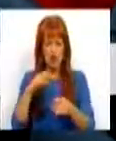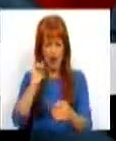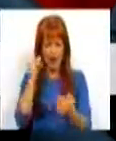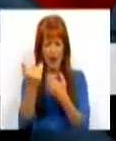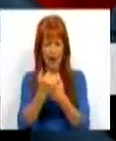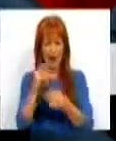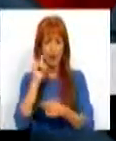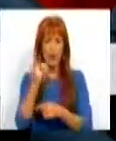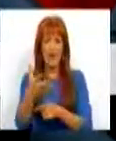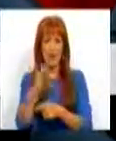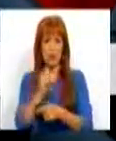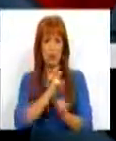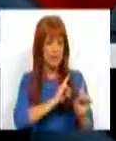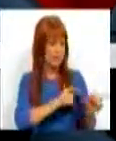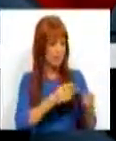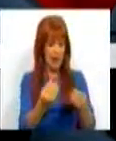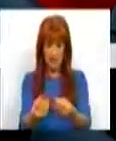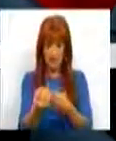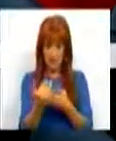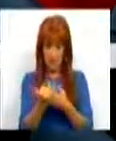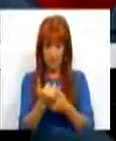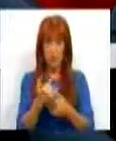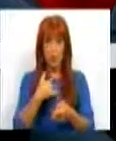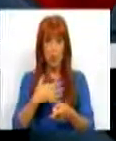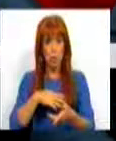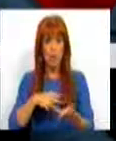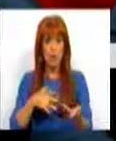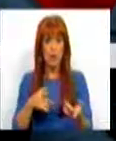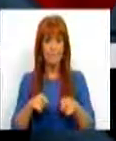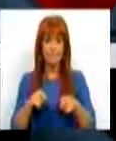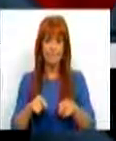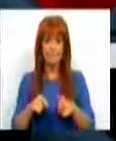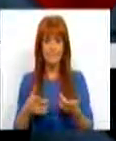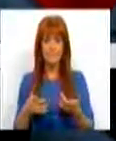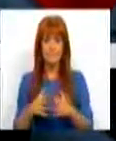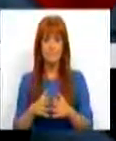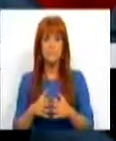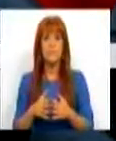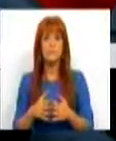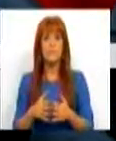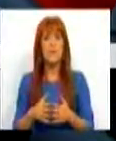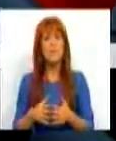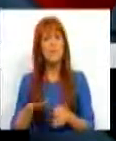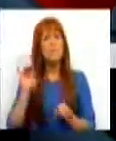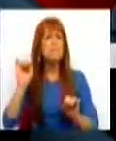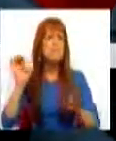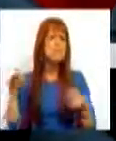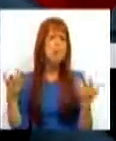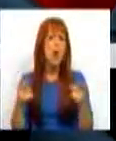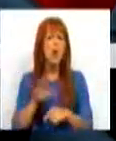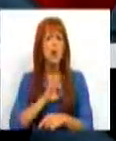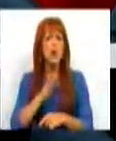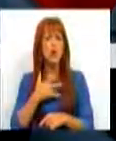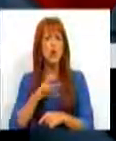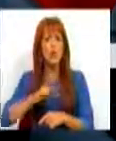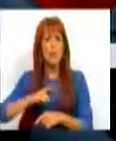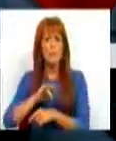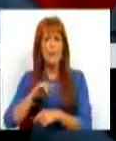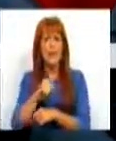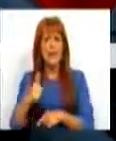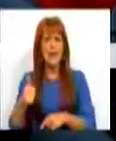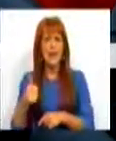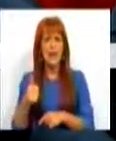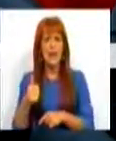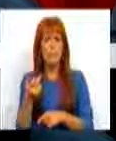de preocupações que também são nossas preocupações e que a Comissão de Trabalhadores da OITAN